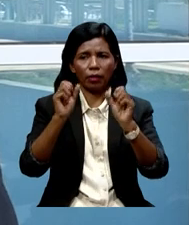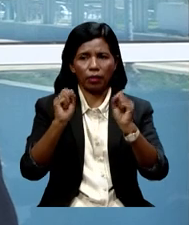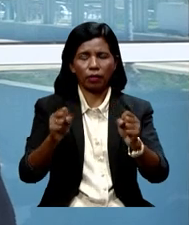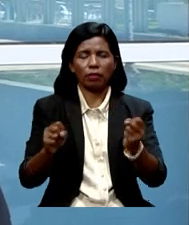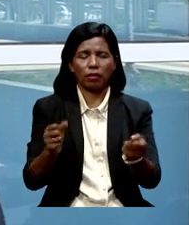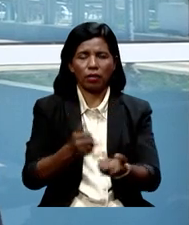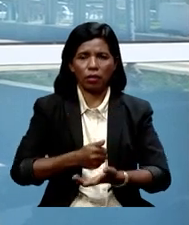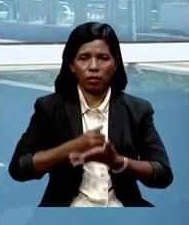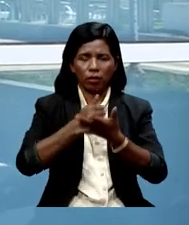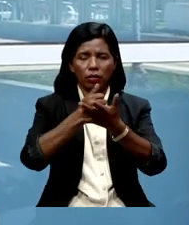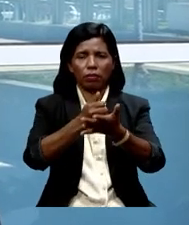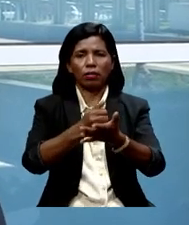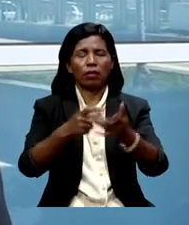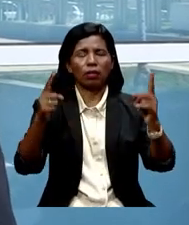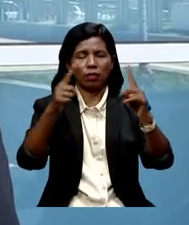apoio ba